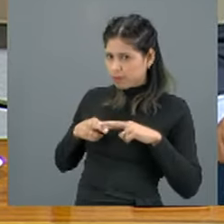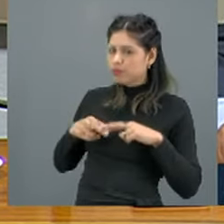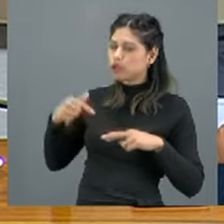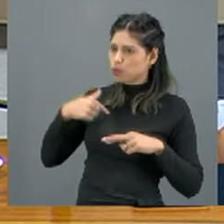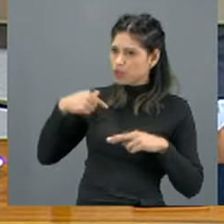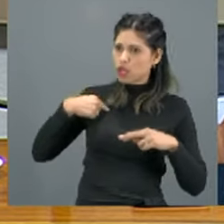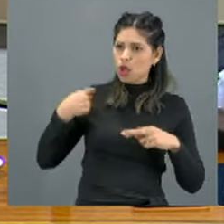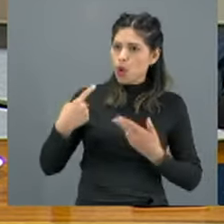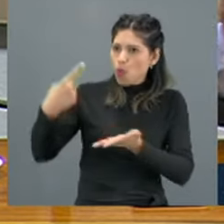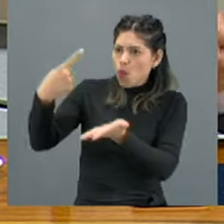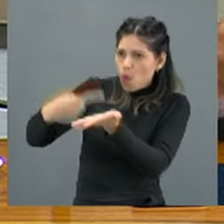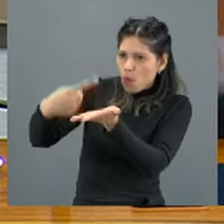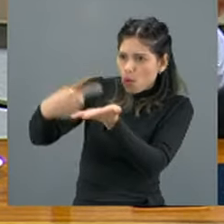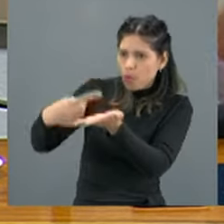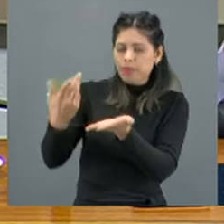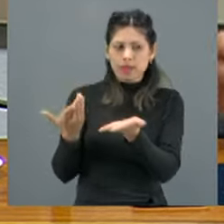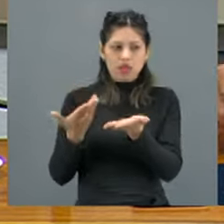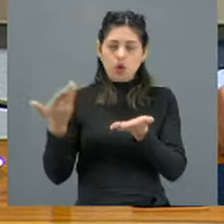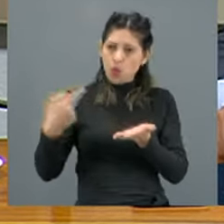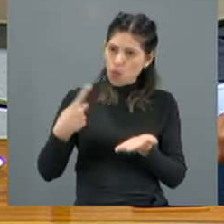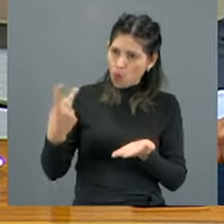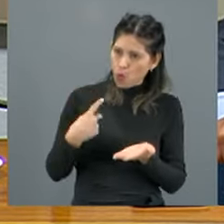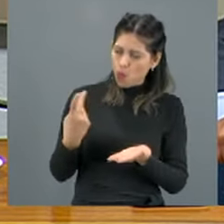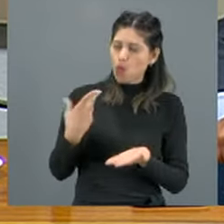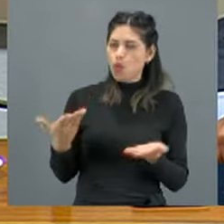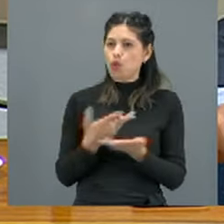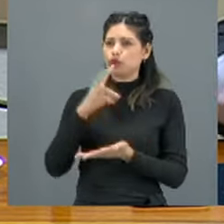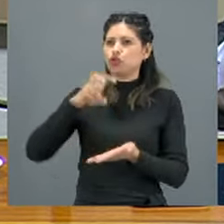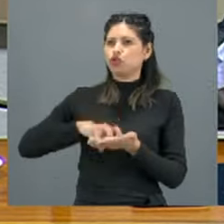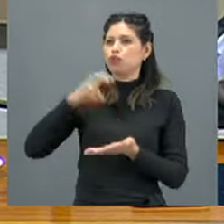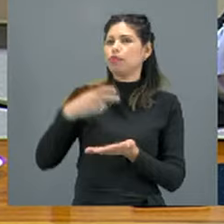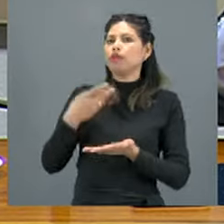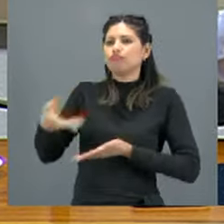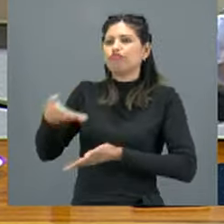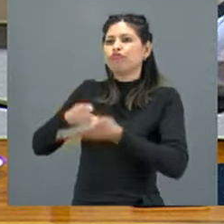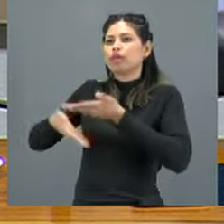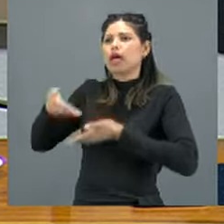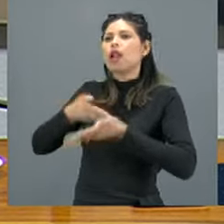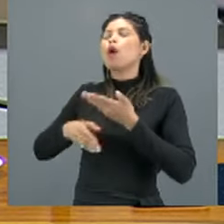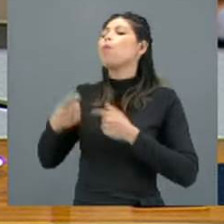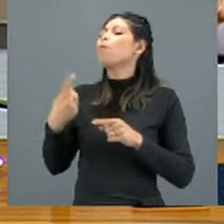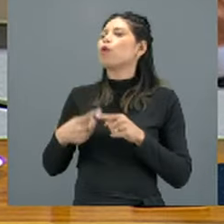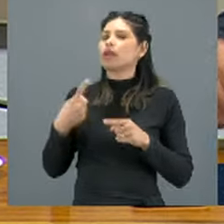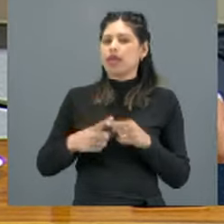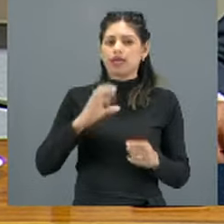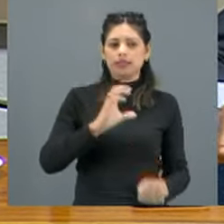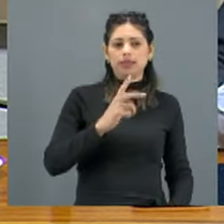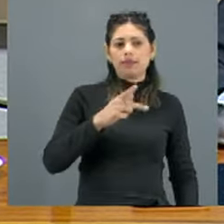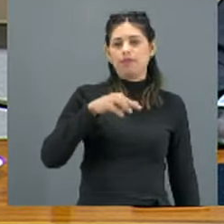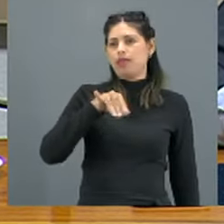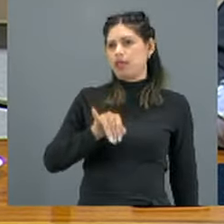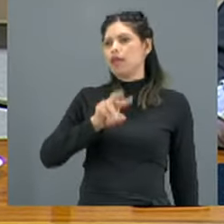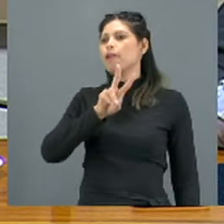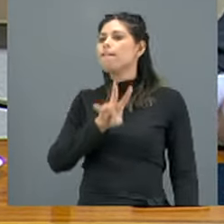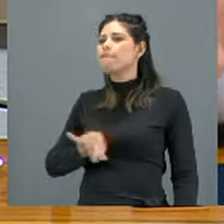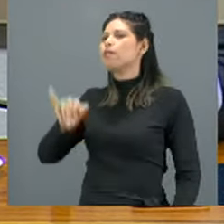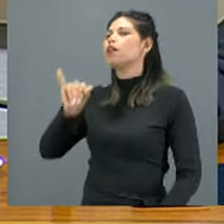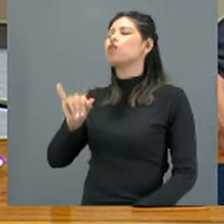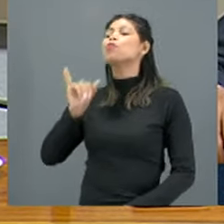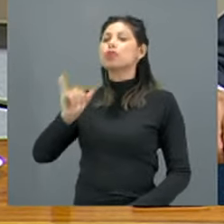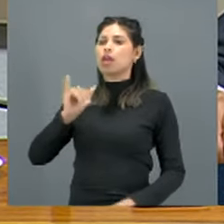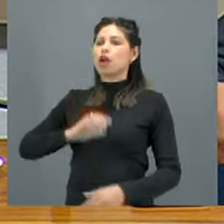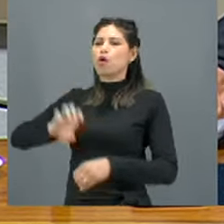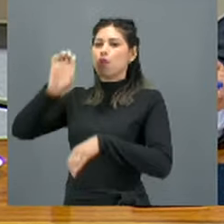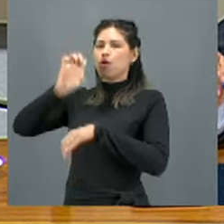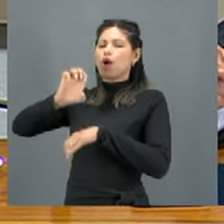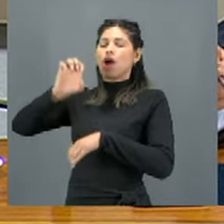combinei com o senador Plínio hoje pela manhã, conversando, trocando ideia, é para que a CPI vá ao Pará, aonde lá, como disse